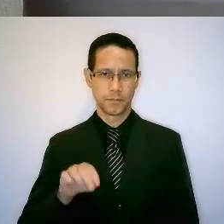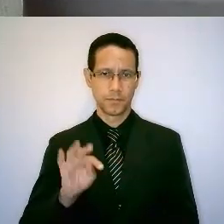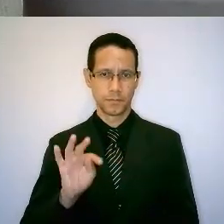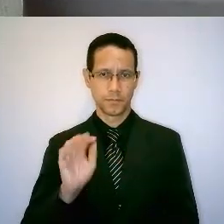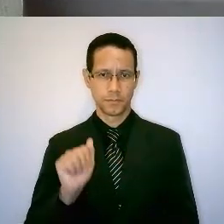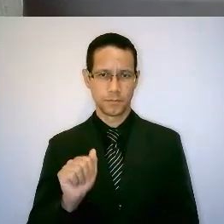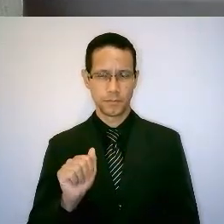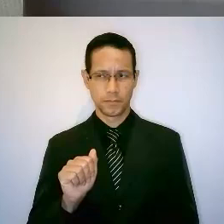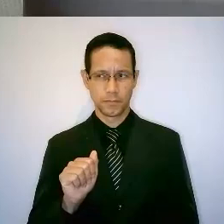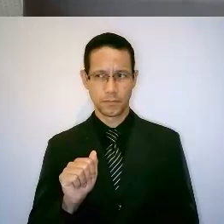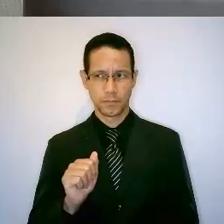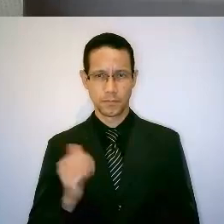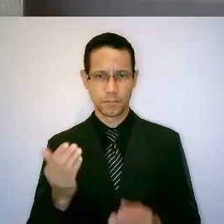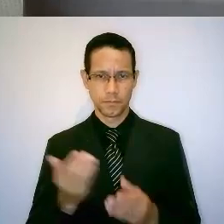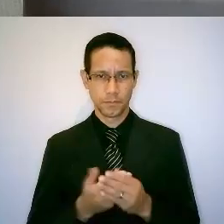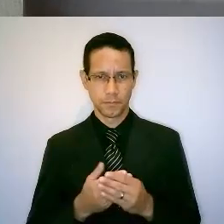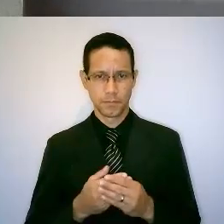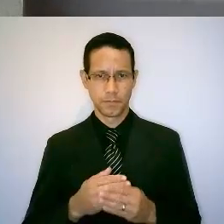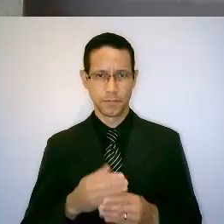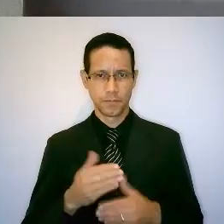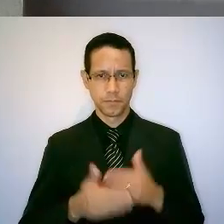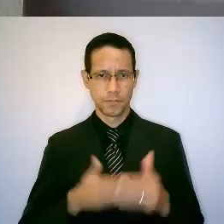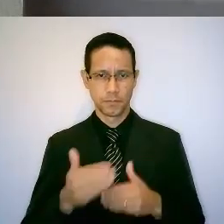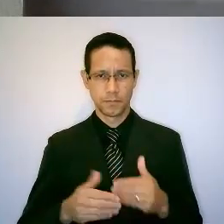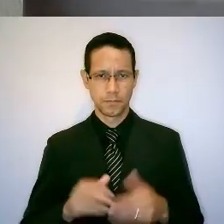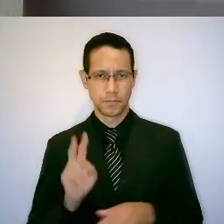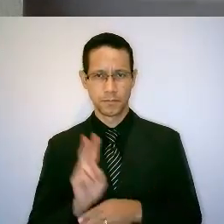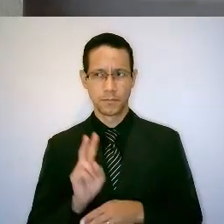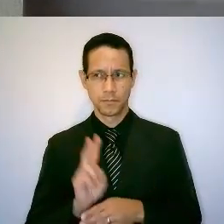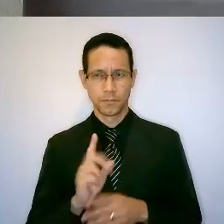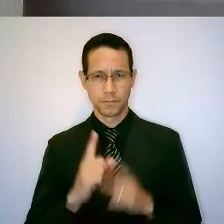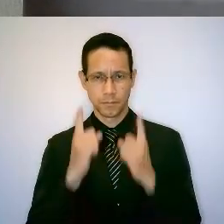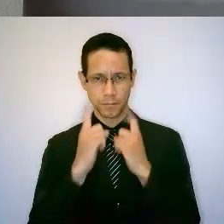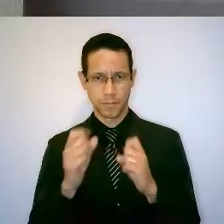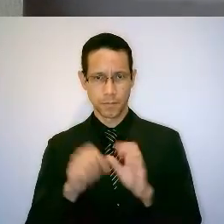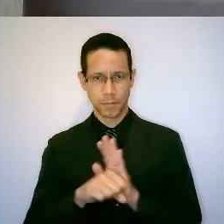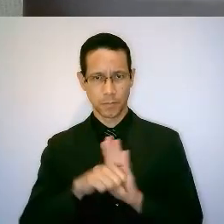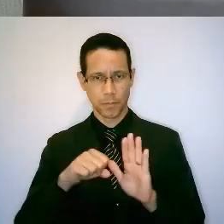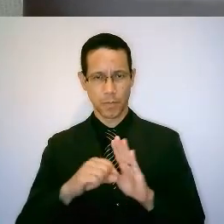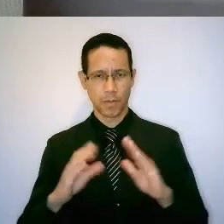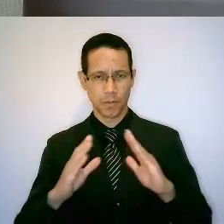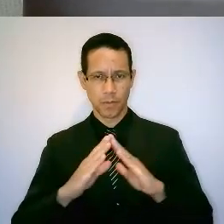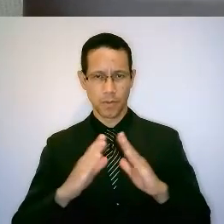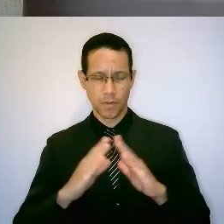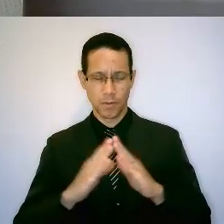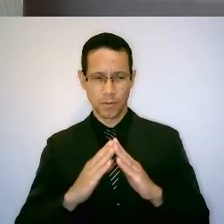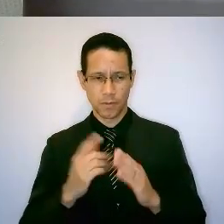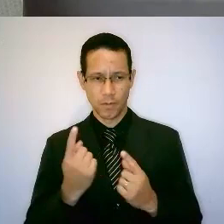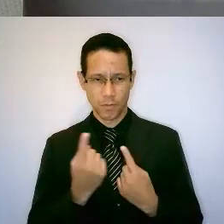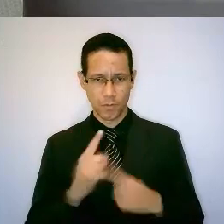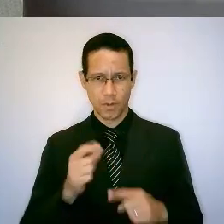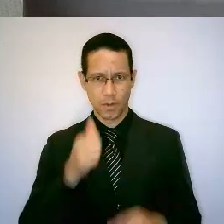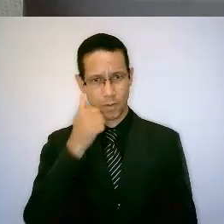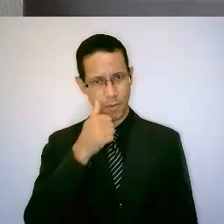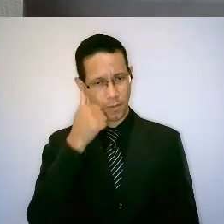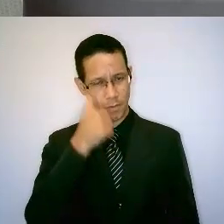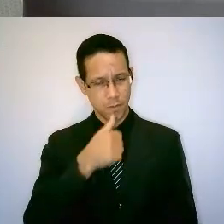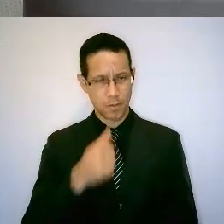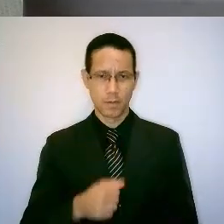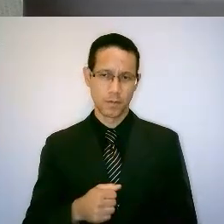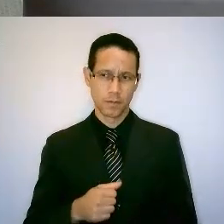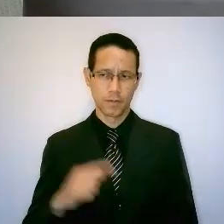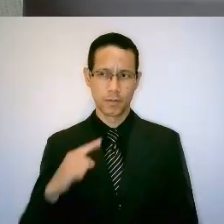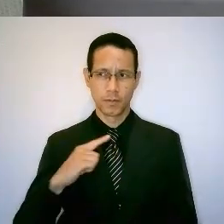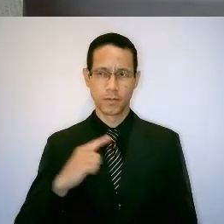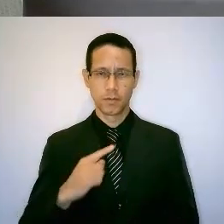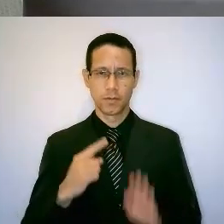e processual penal cautelares no contexto e violência doméstica e familiar contra a mulher apelação criminal pleito de anulação